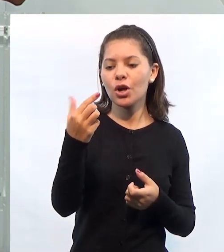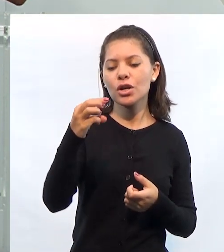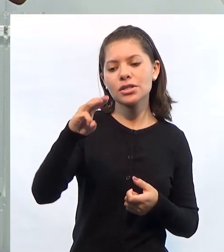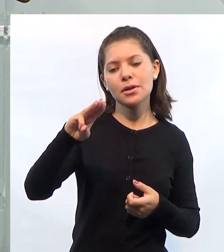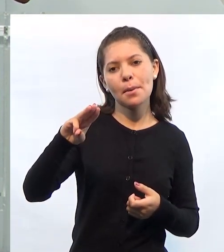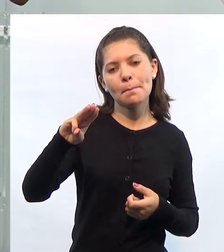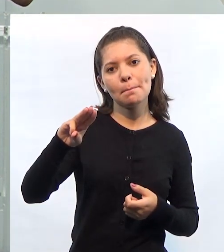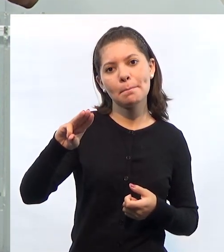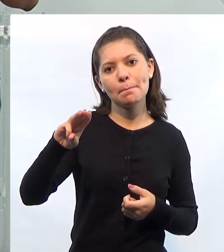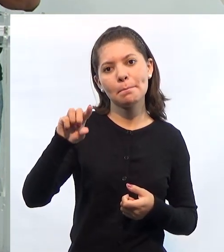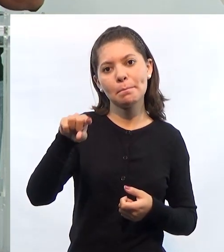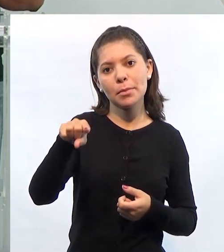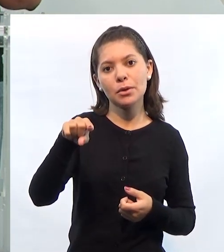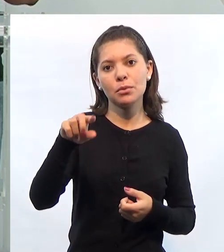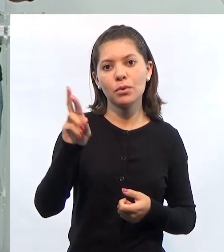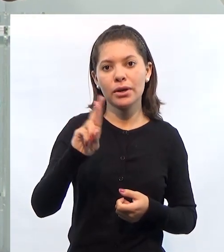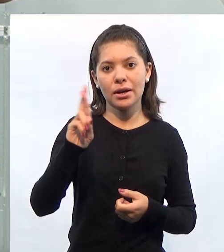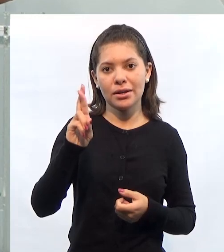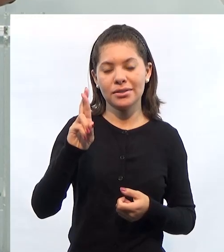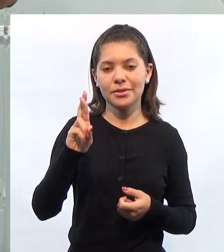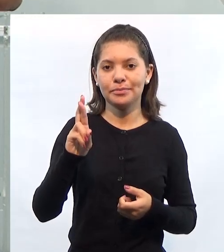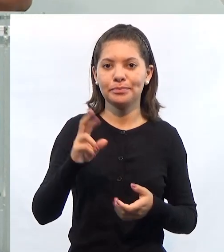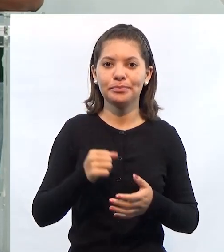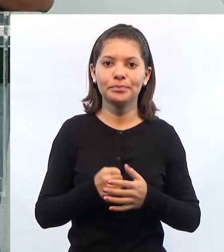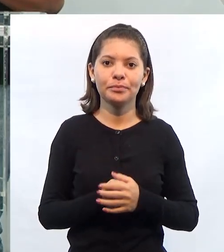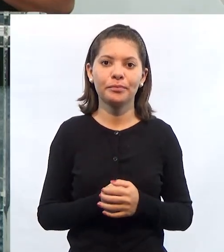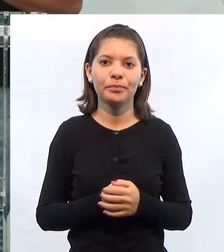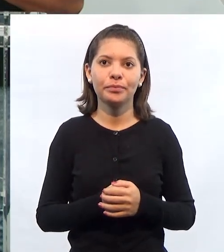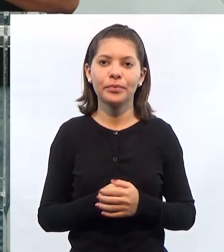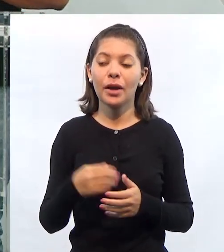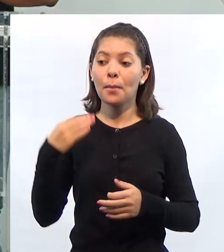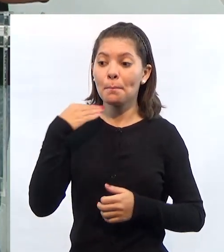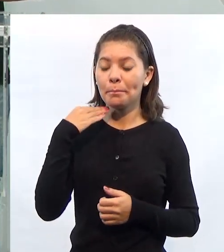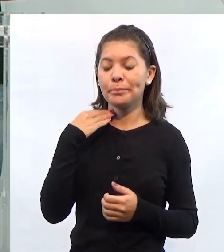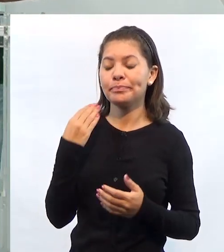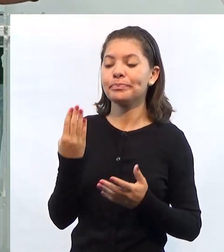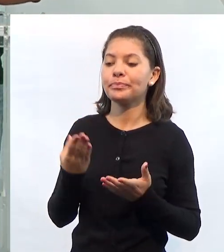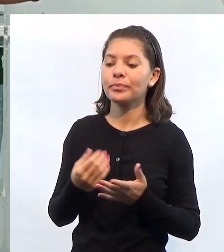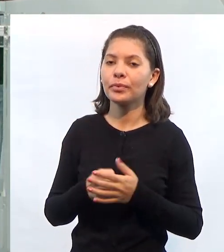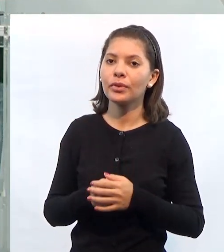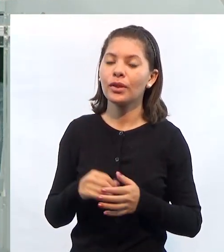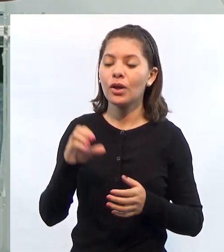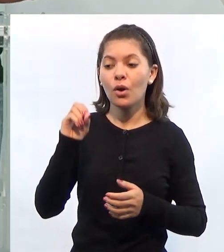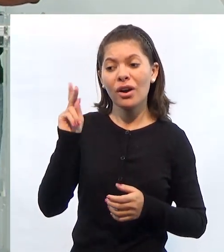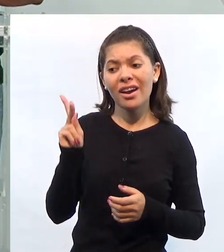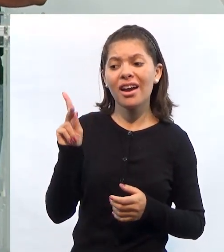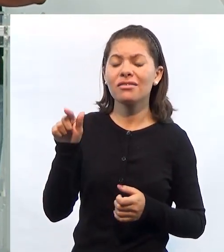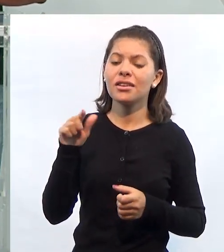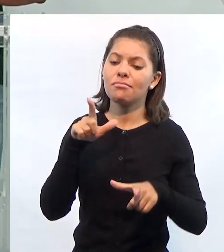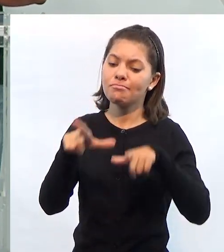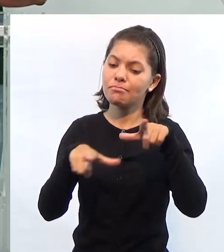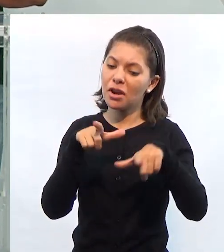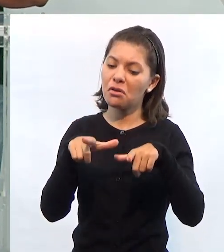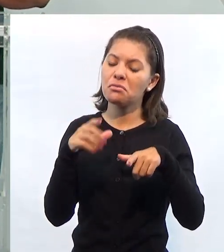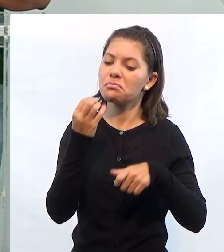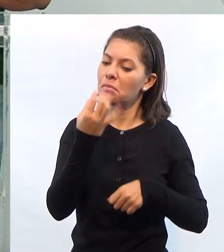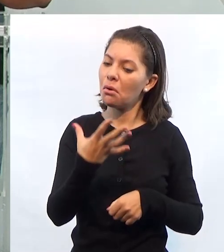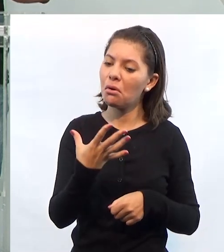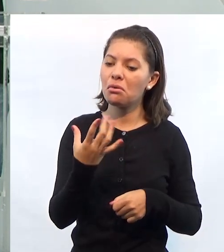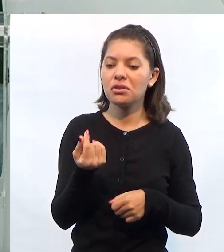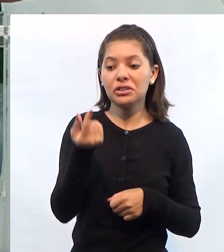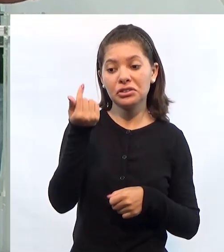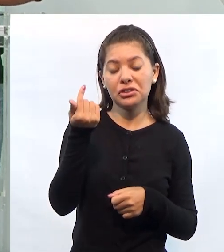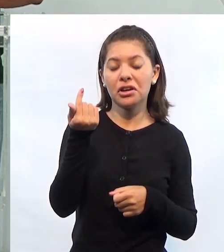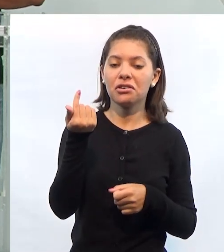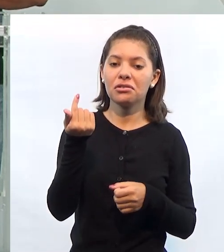olha, beleza, tô vendo aqui que você tem um emprego fixo, você tem uma renda boa, você